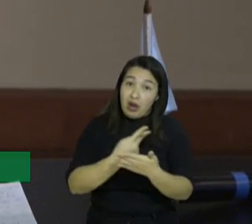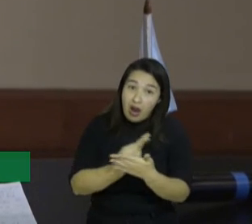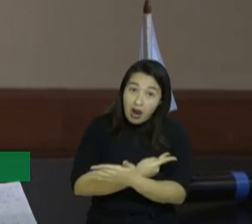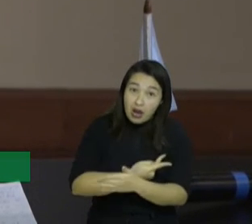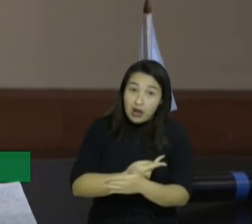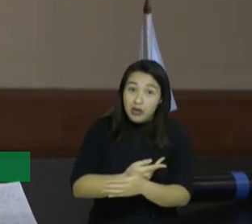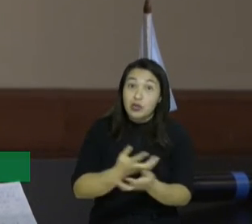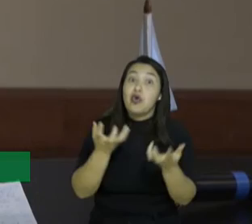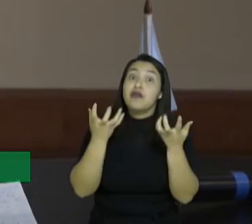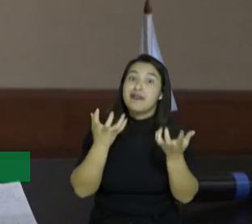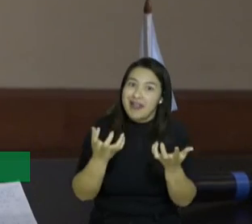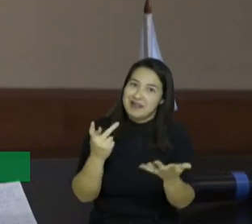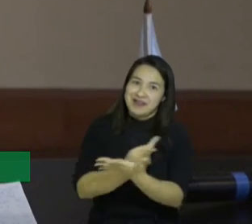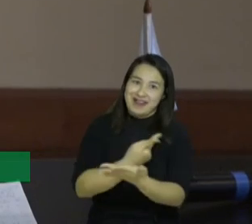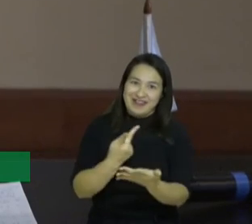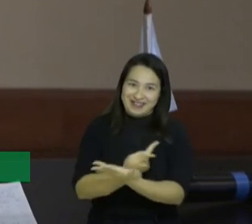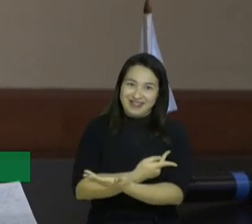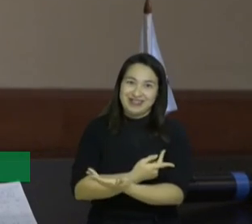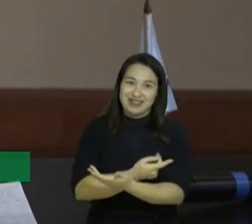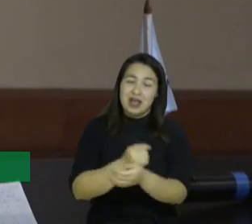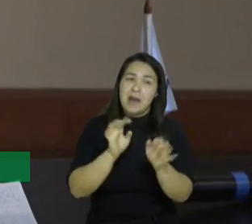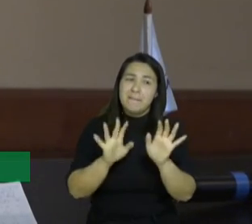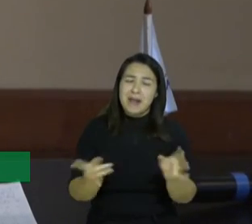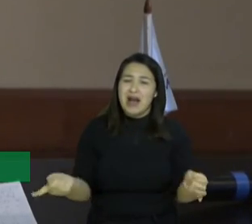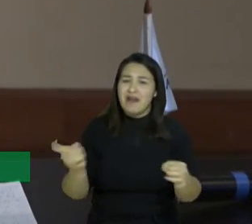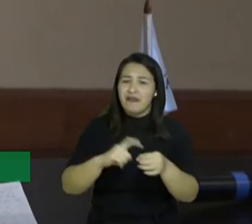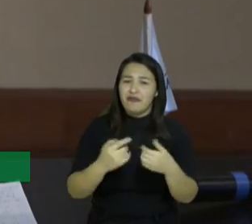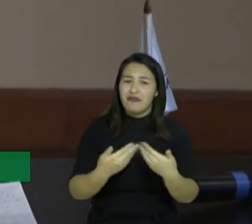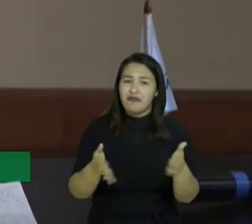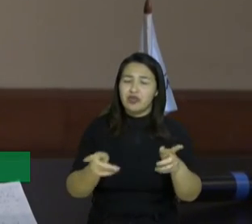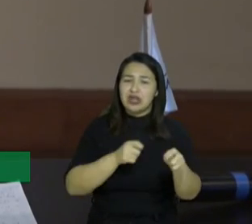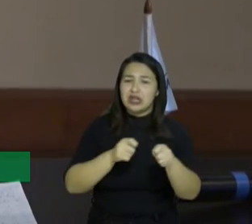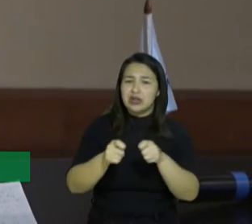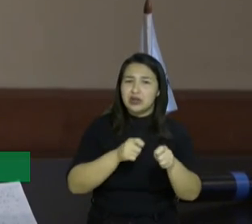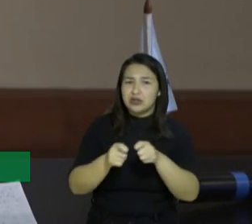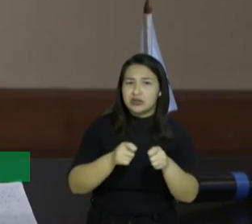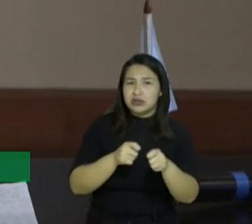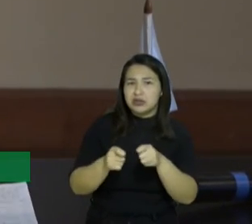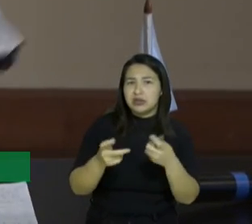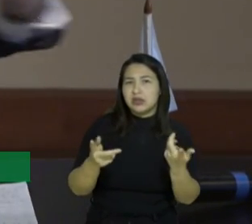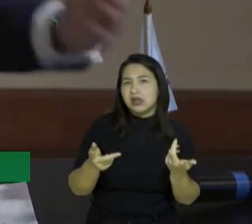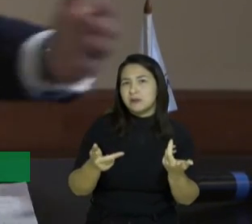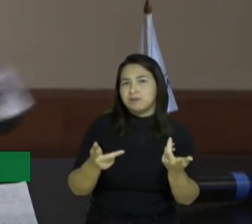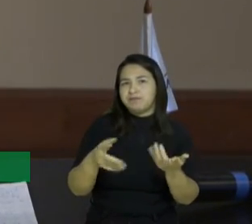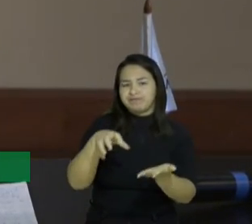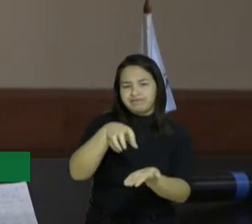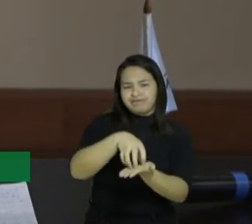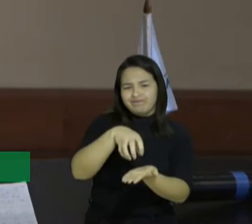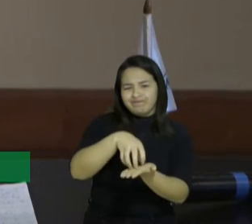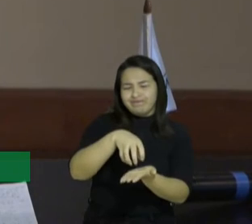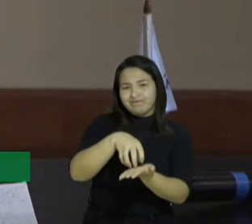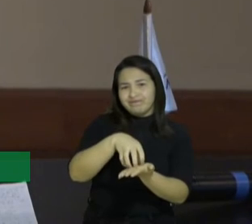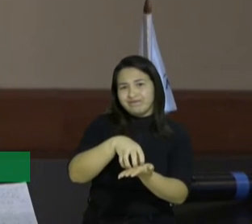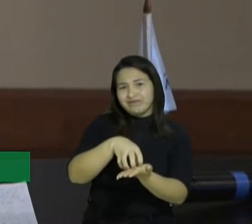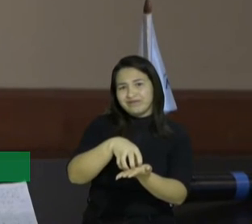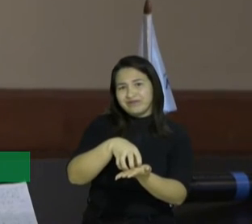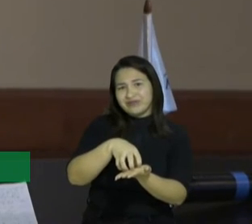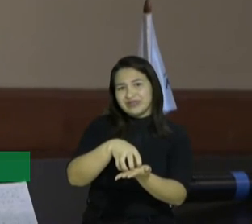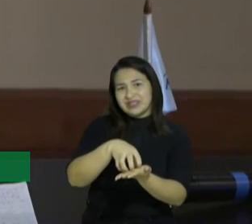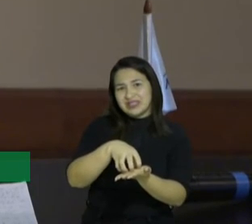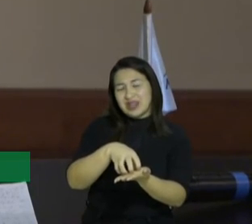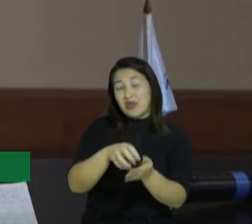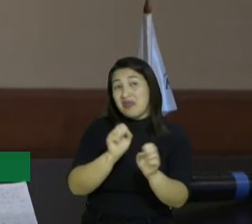equivocado mas quando você reabre uma negociação de compras governamentais que era a parte central para outra parte e